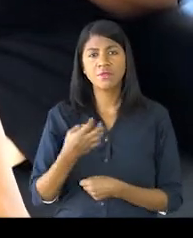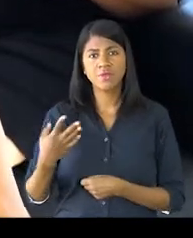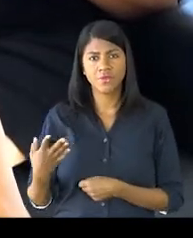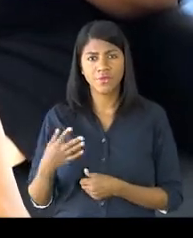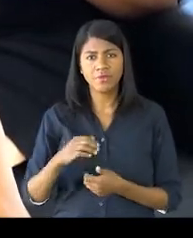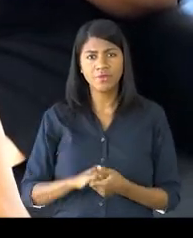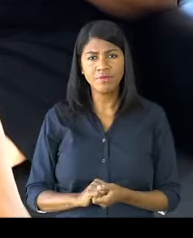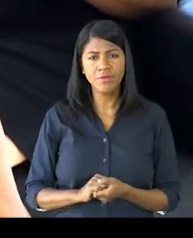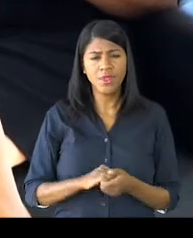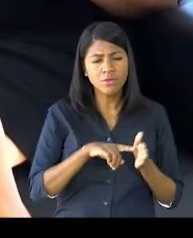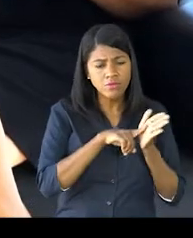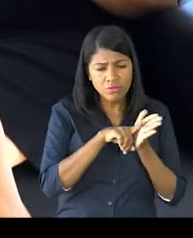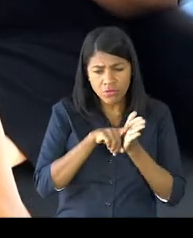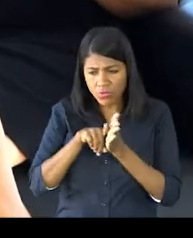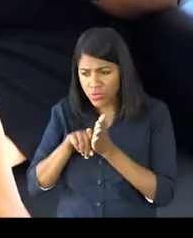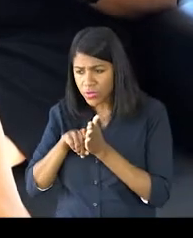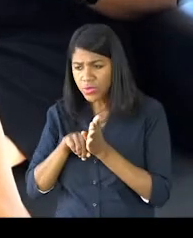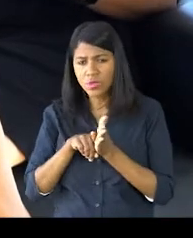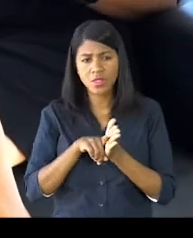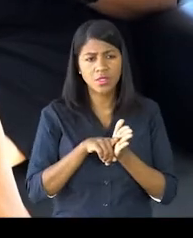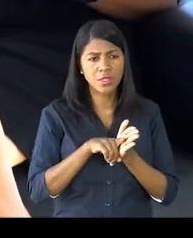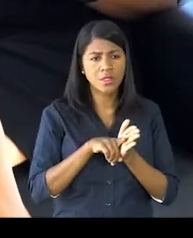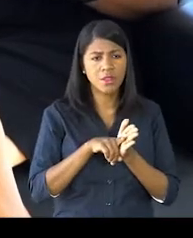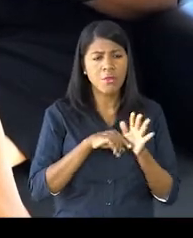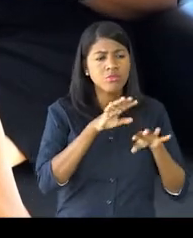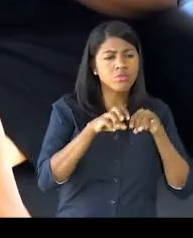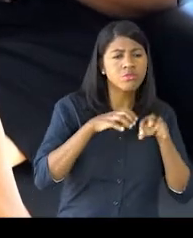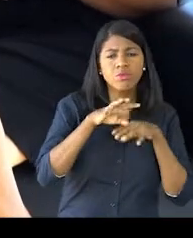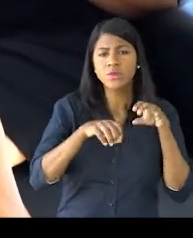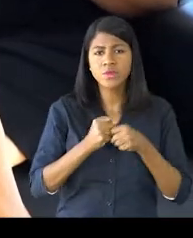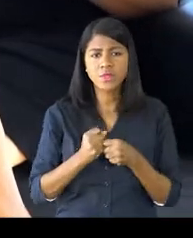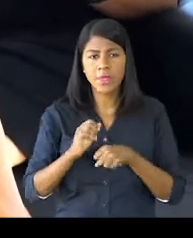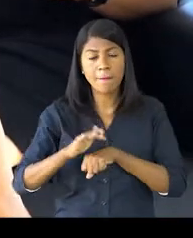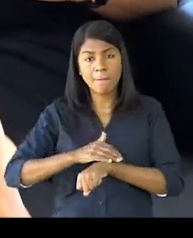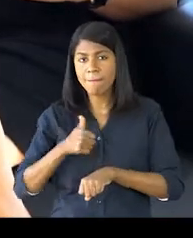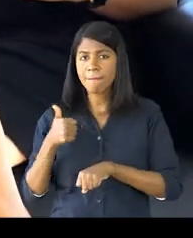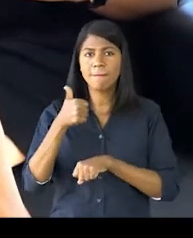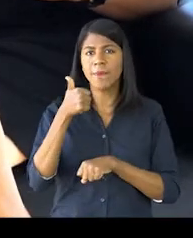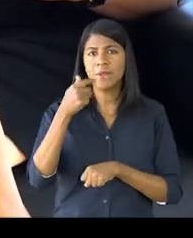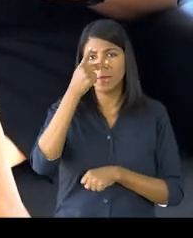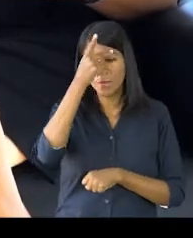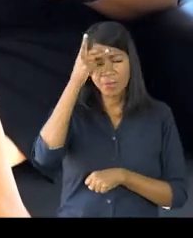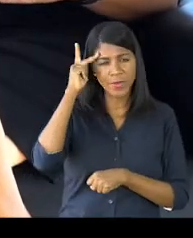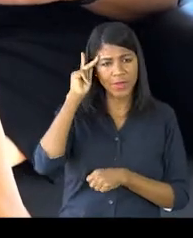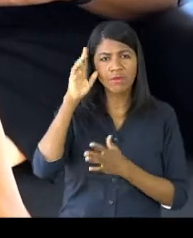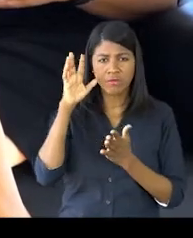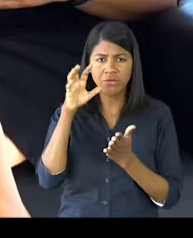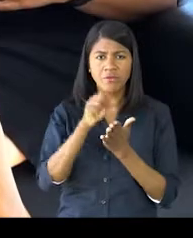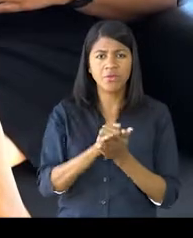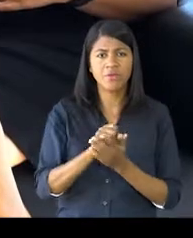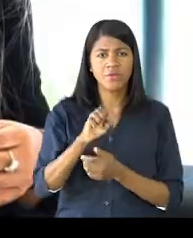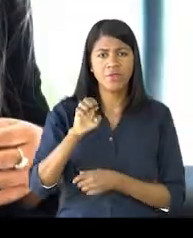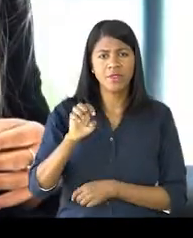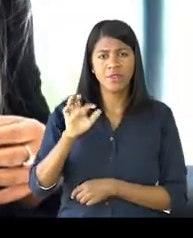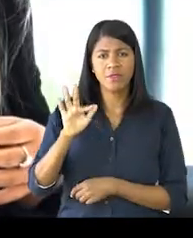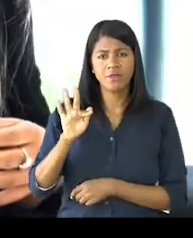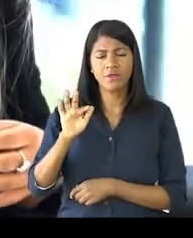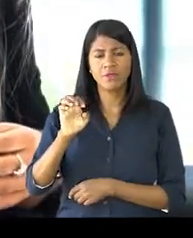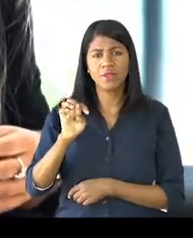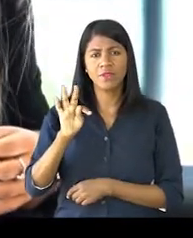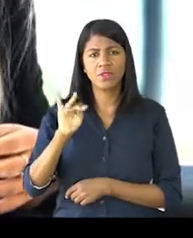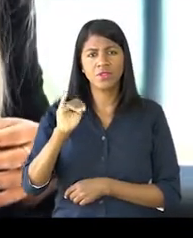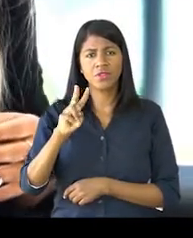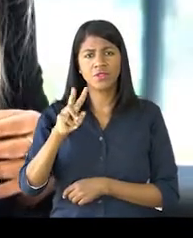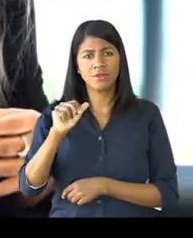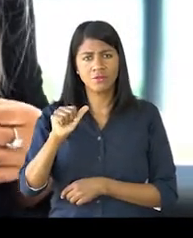Então, assim, eu busquei colocar na nossa secretaria as melhores pessoas, efetivas inclusive, que com